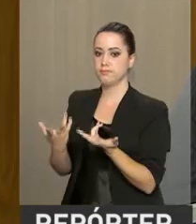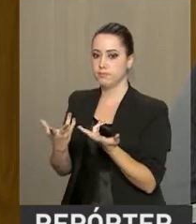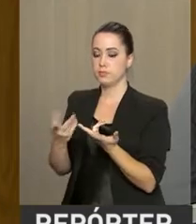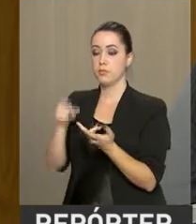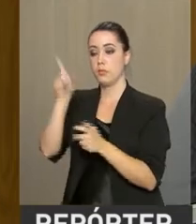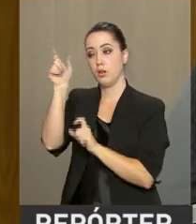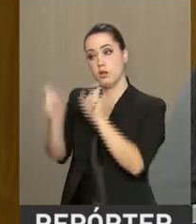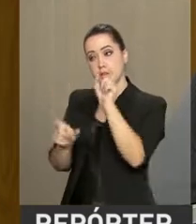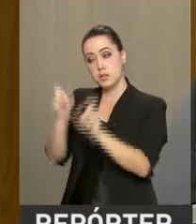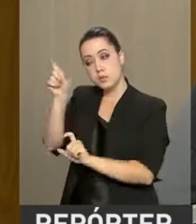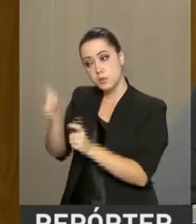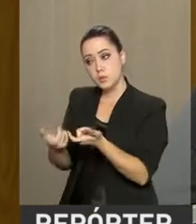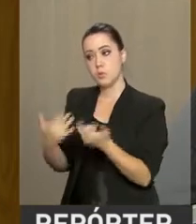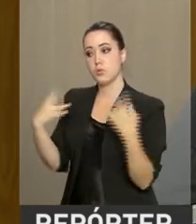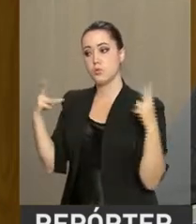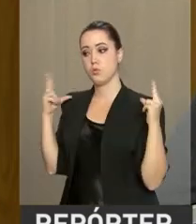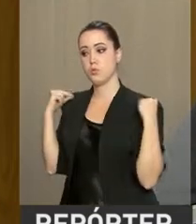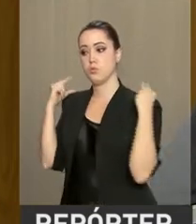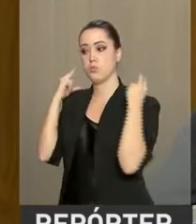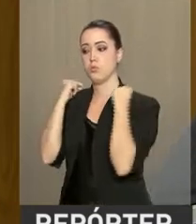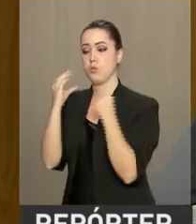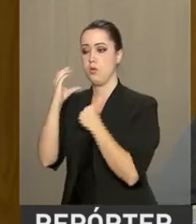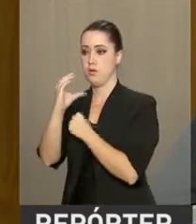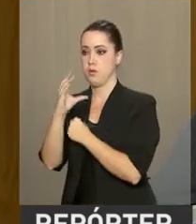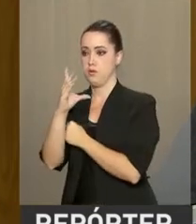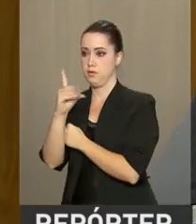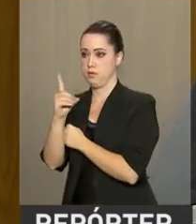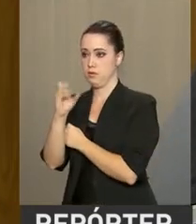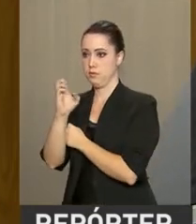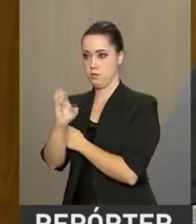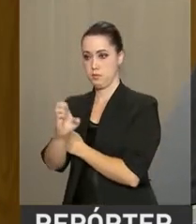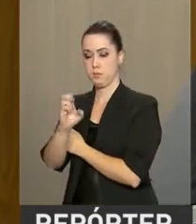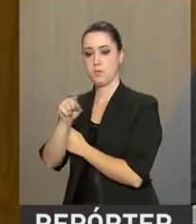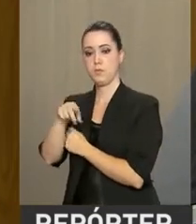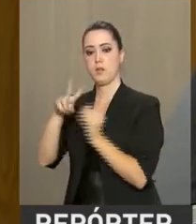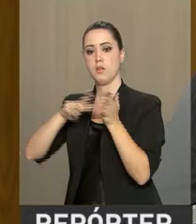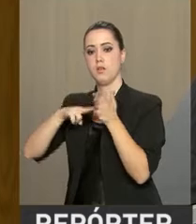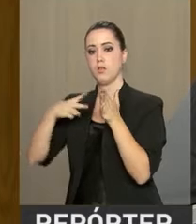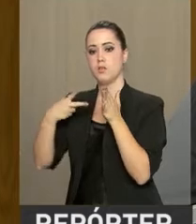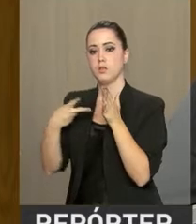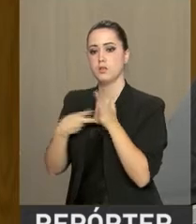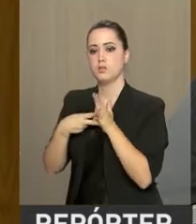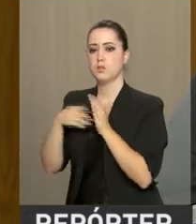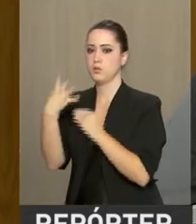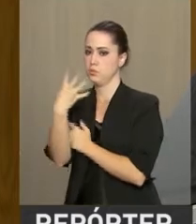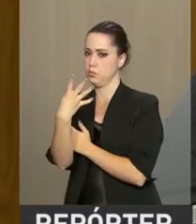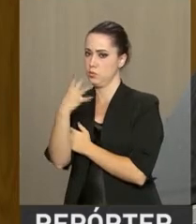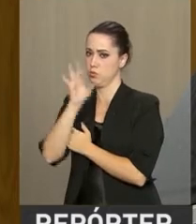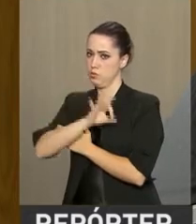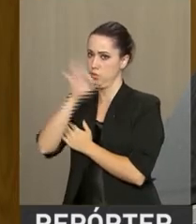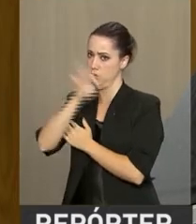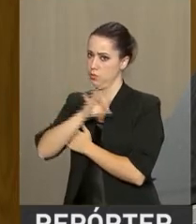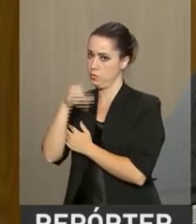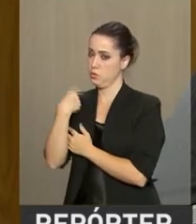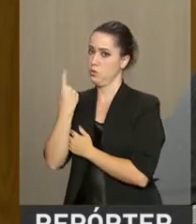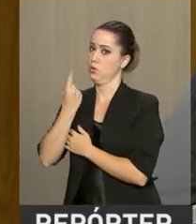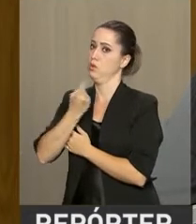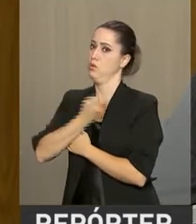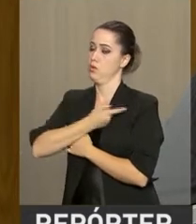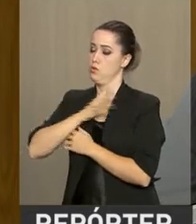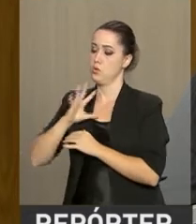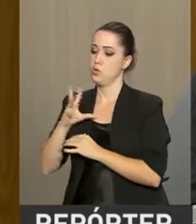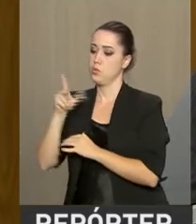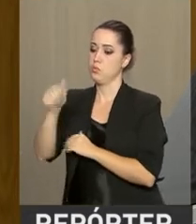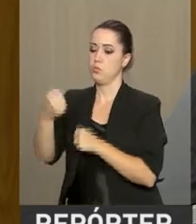os motoristas profissionais dessas categorias c d e e representam 4% dos nossos motoristas habilitados